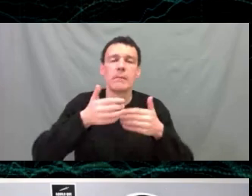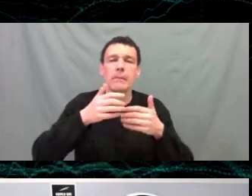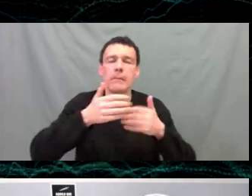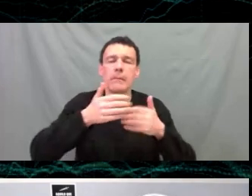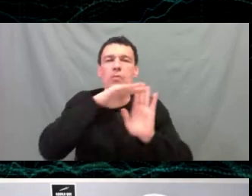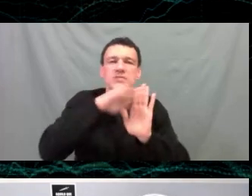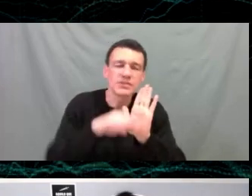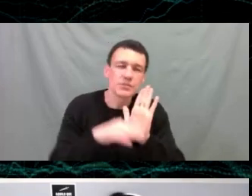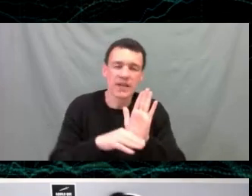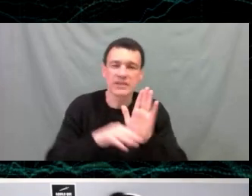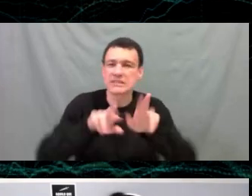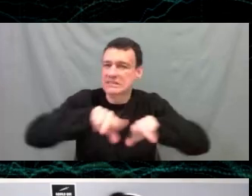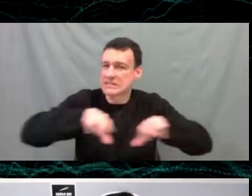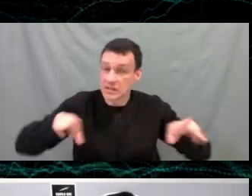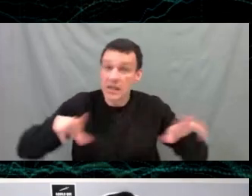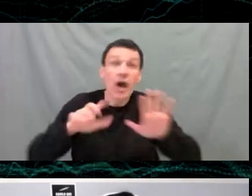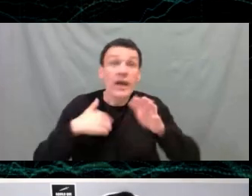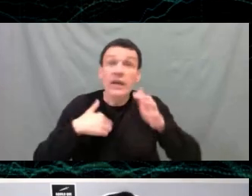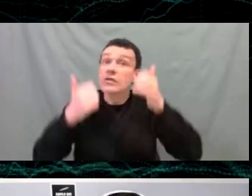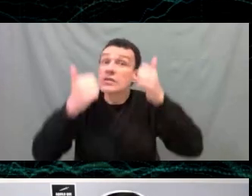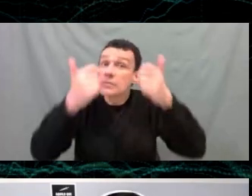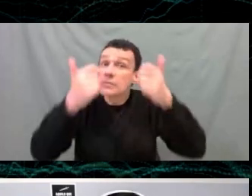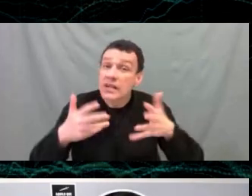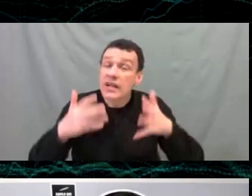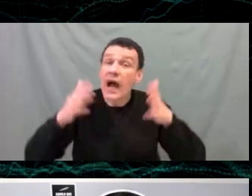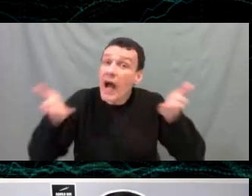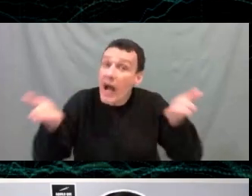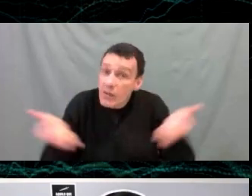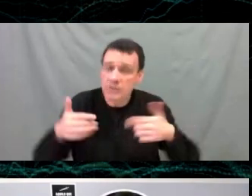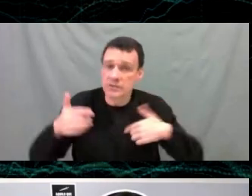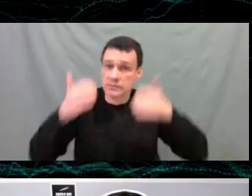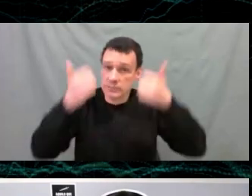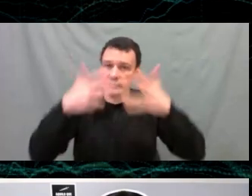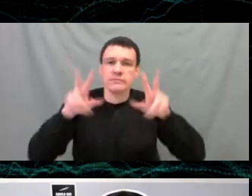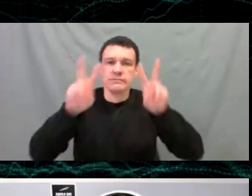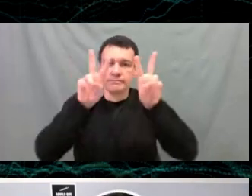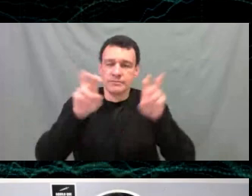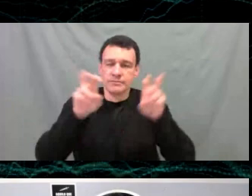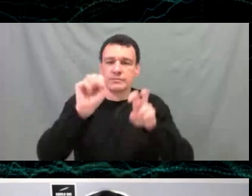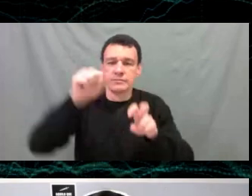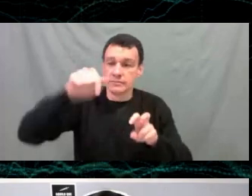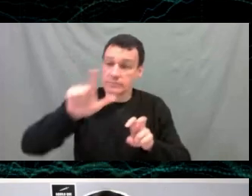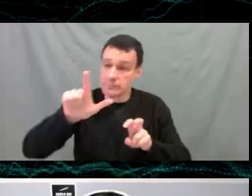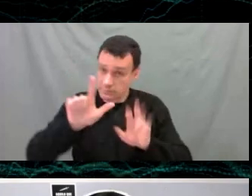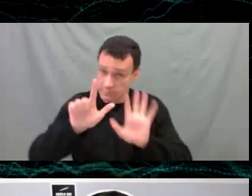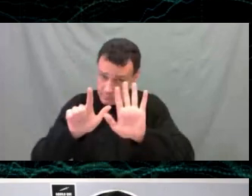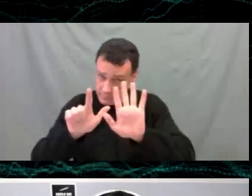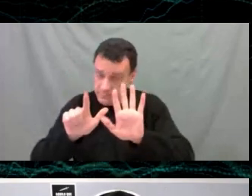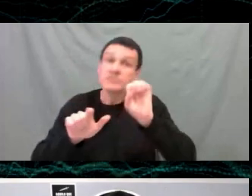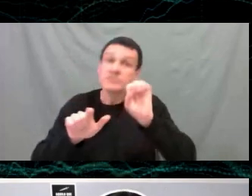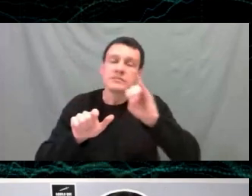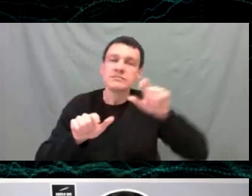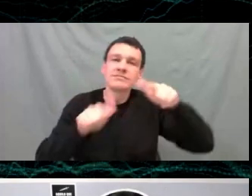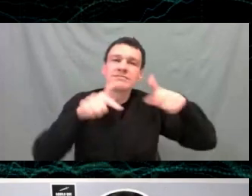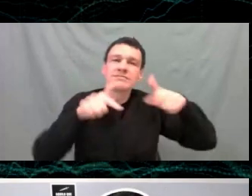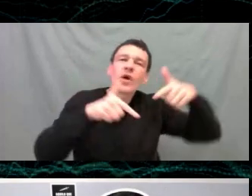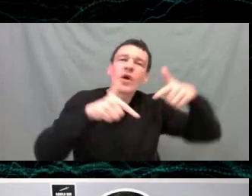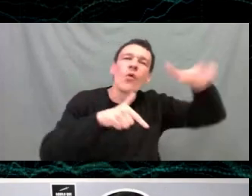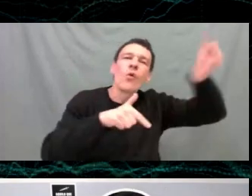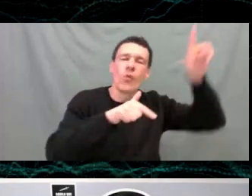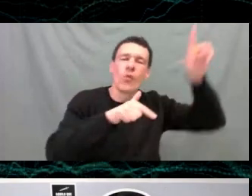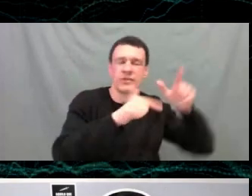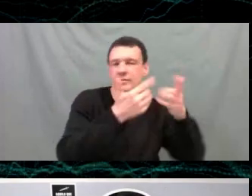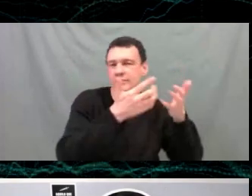trabalhar com PostgreSQL, tem um pessoal que está trabalhando bastante com PostgreSQL associado com TimescaleDB. É uma coisa mais